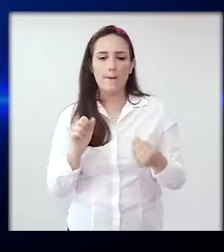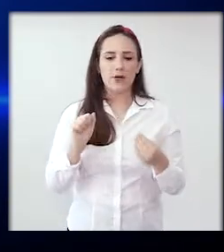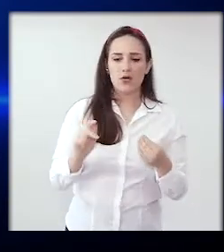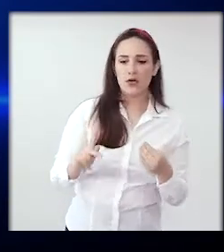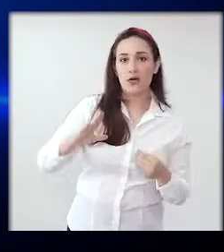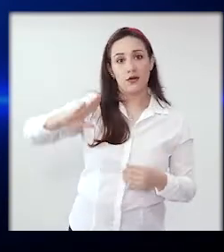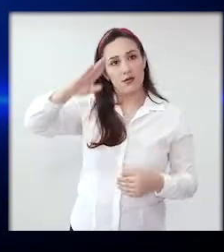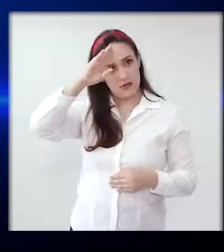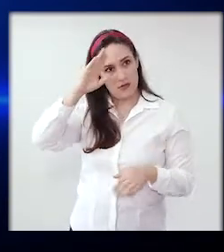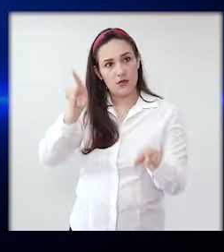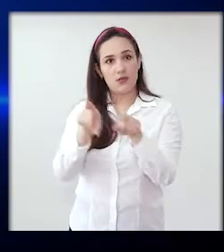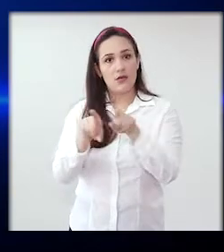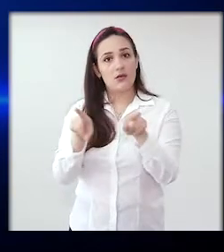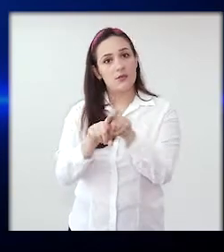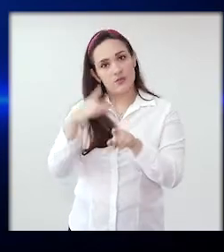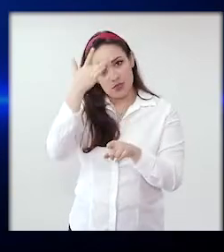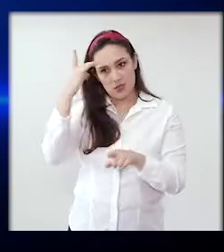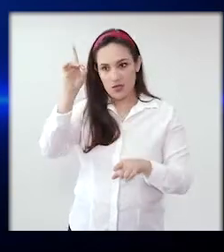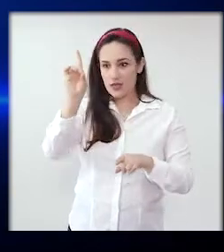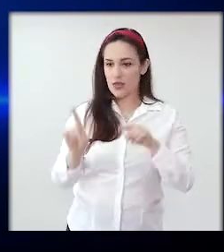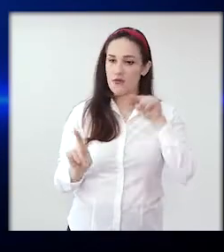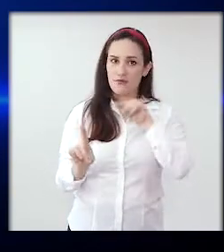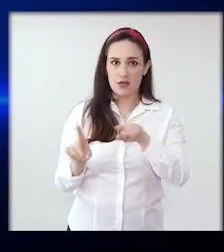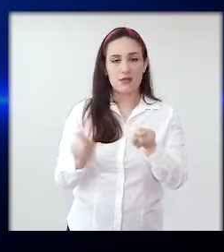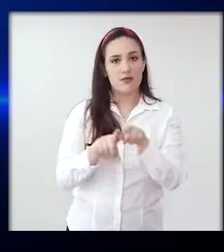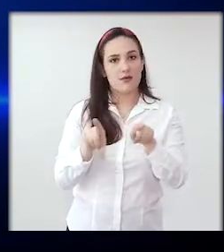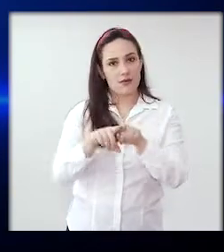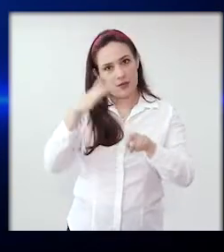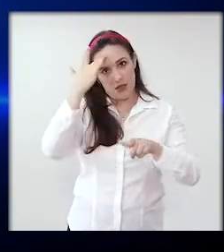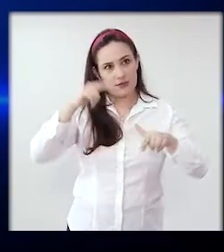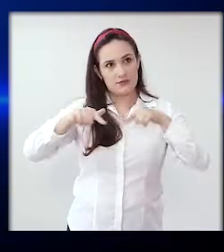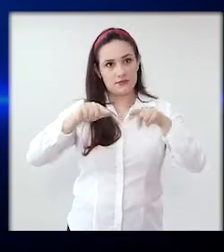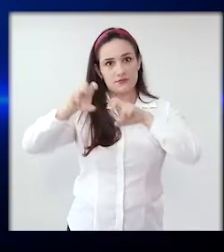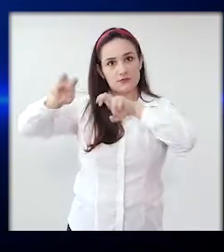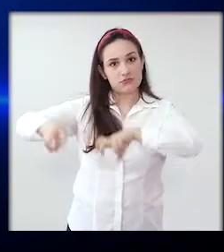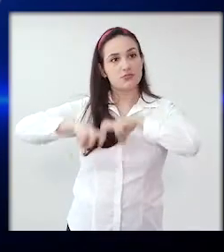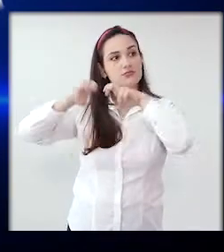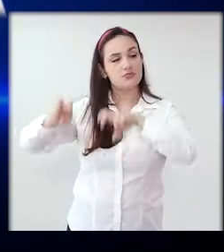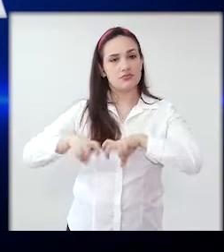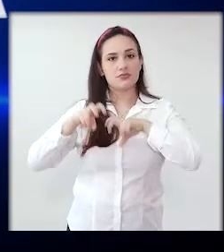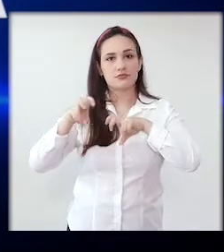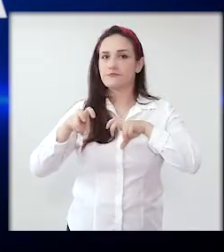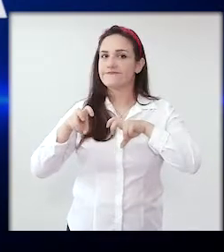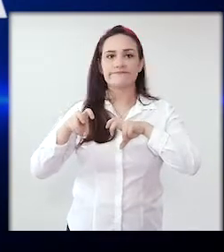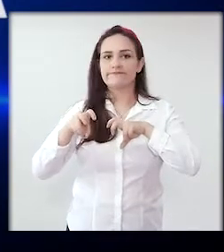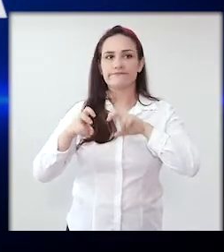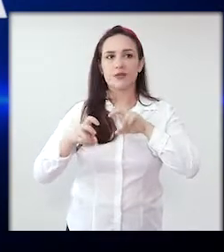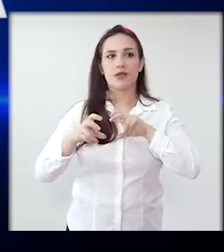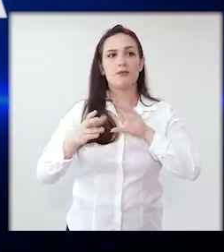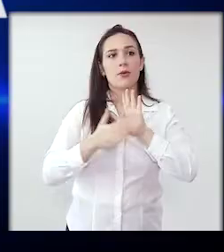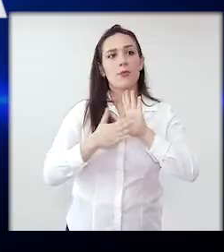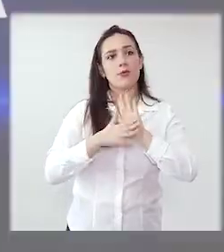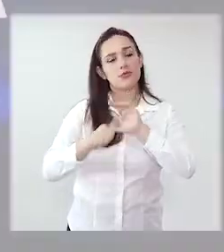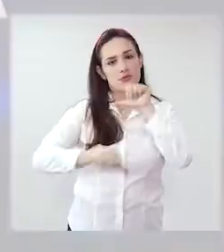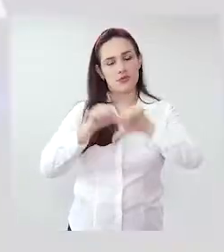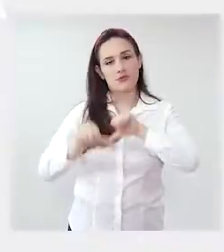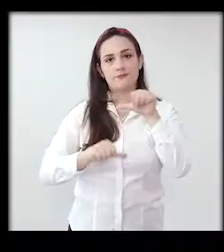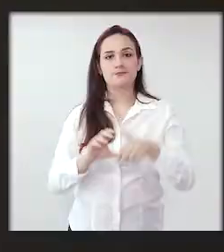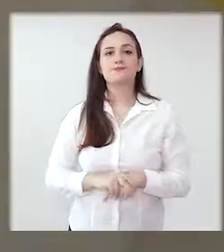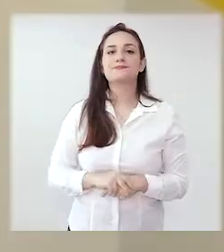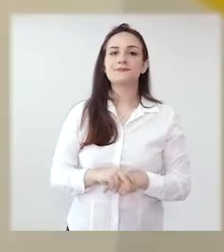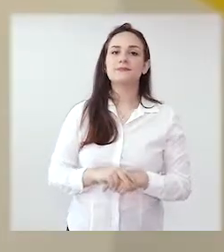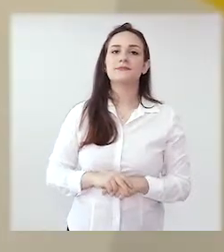dos militares, pessoas com deficiência e trabalhadores rurais foram retiradas da proposta inicial da reforma.